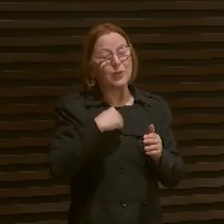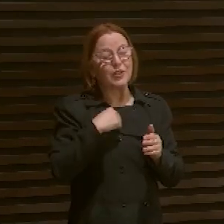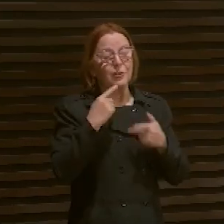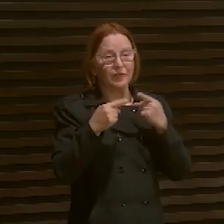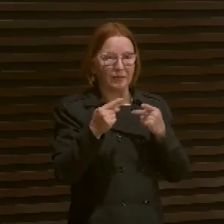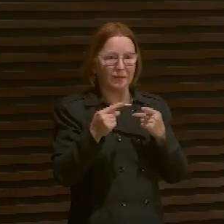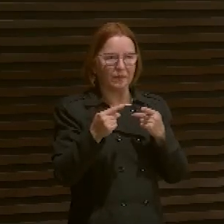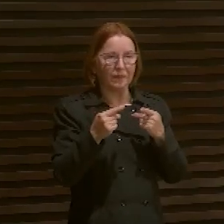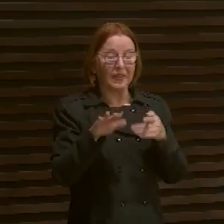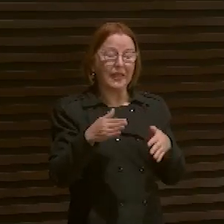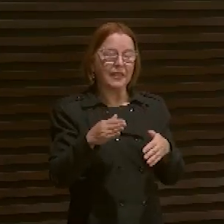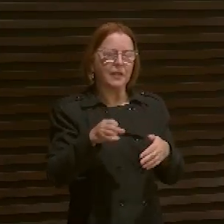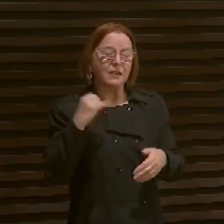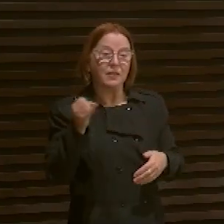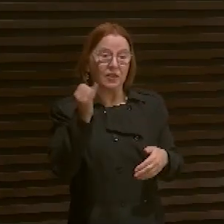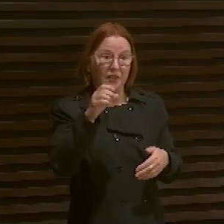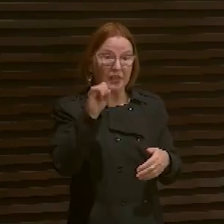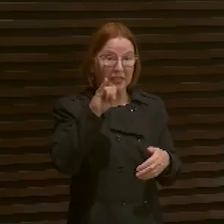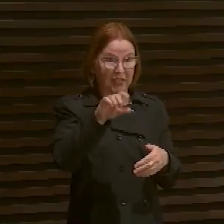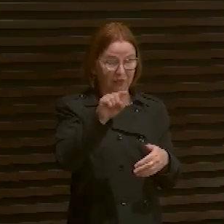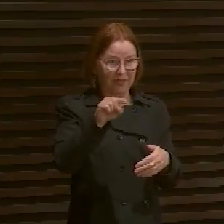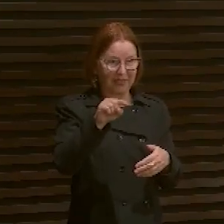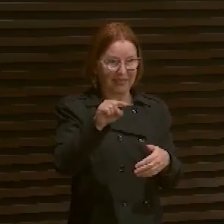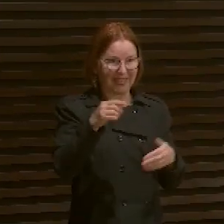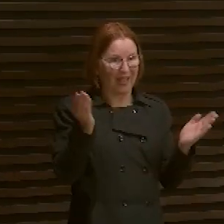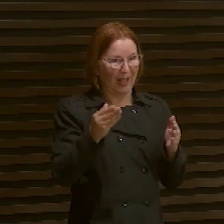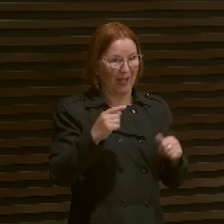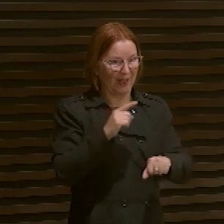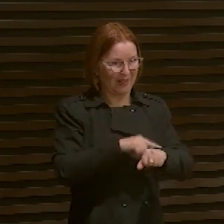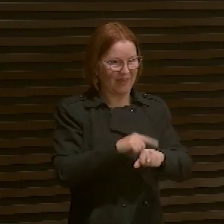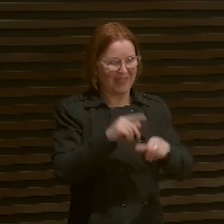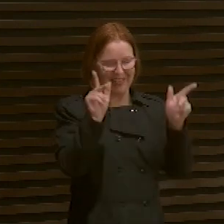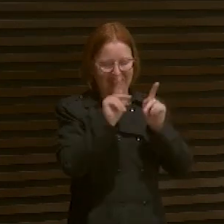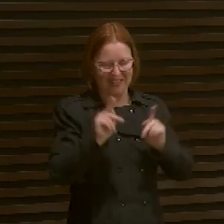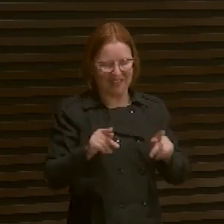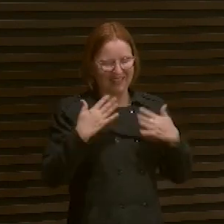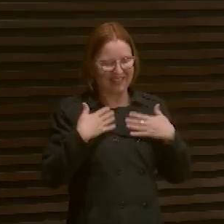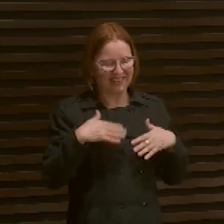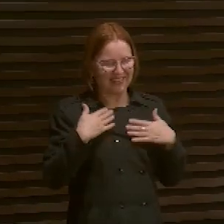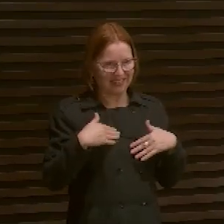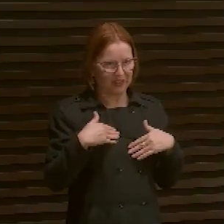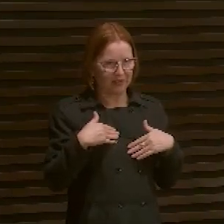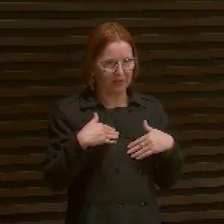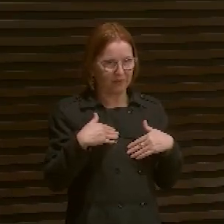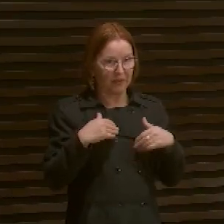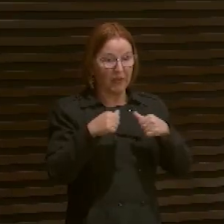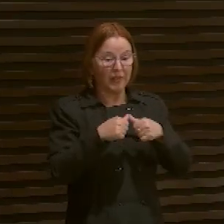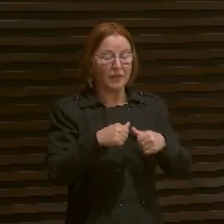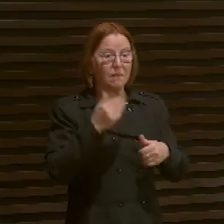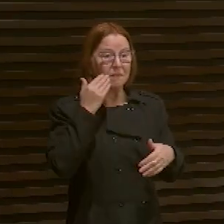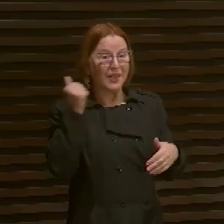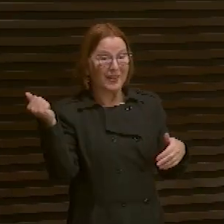muito importante que, se você agora está num momento de bonança, de paz, de tranquilidade, esse é o melhor momento